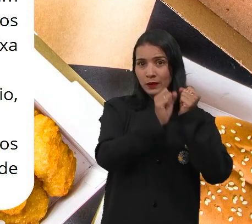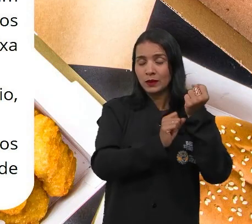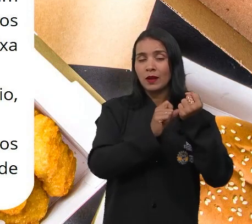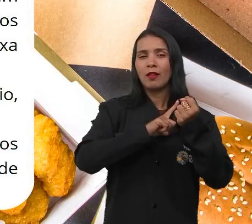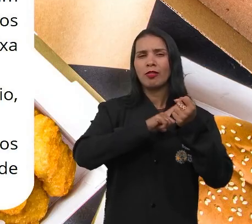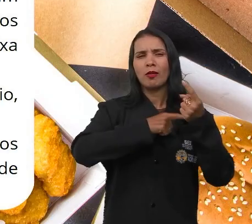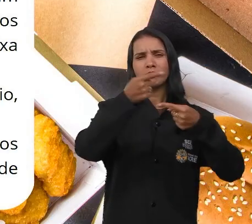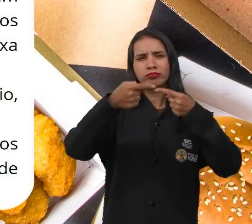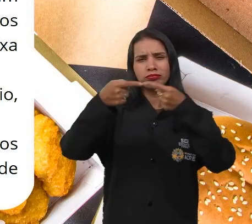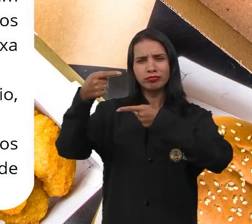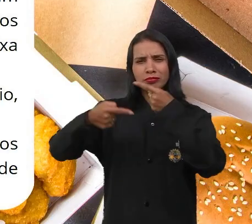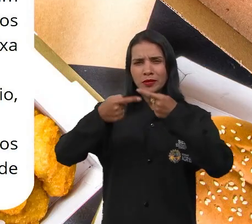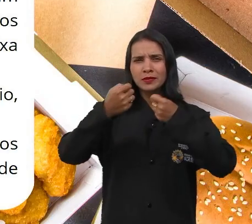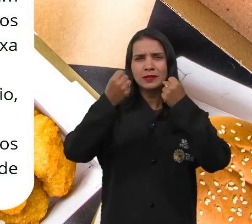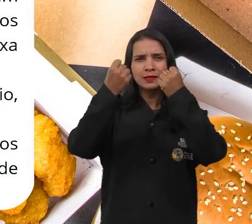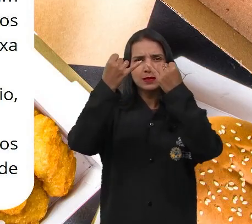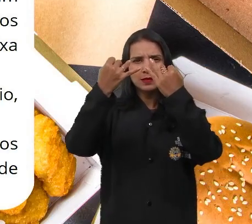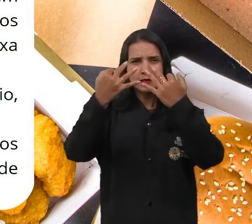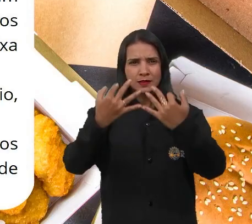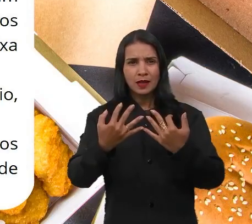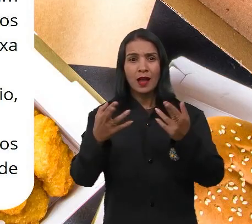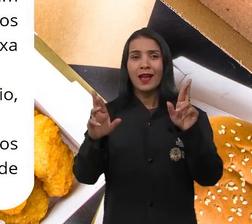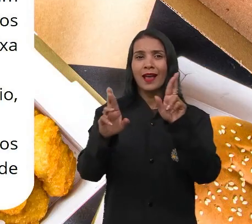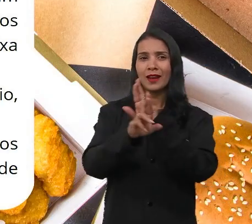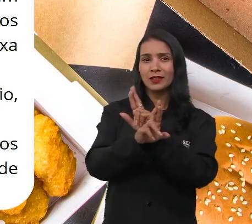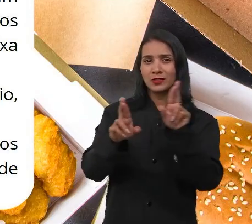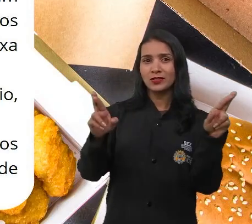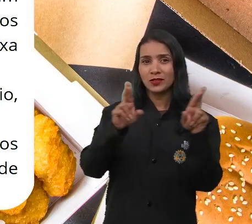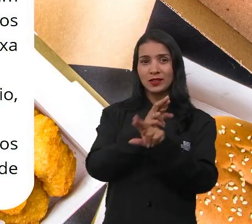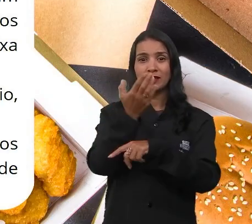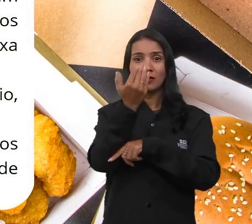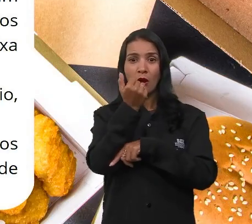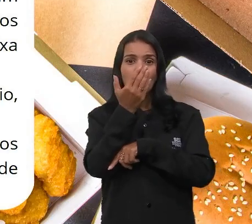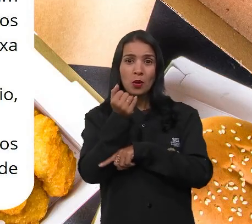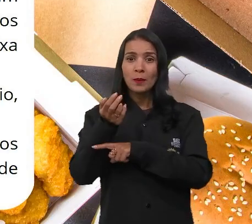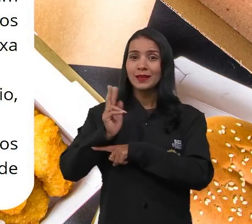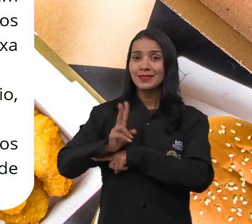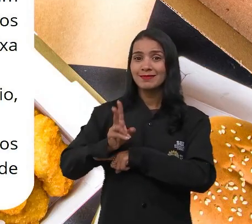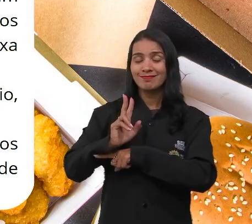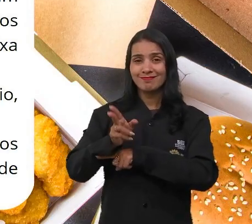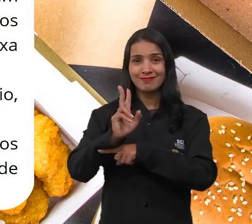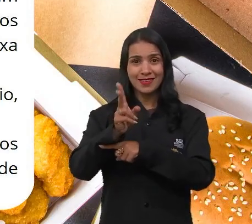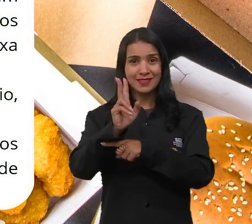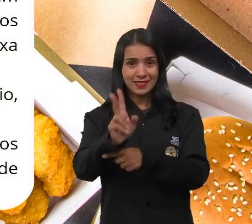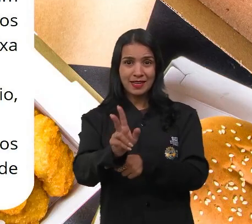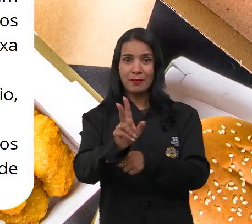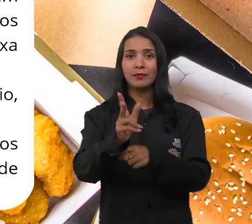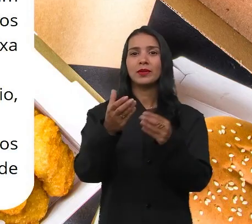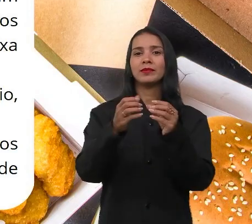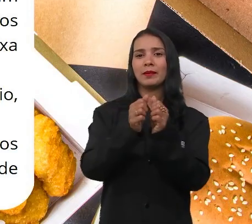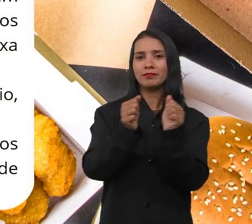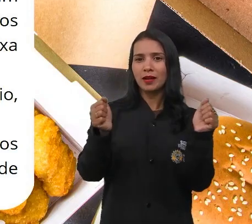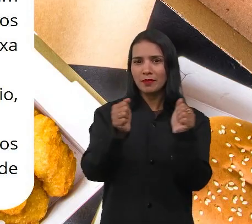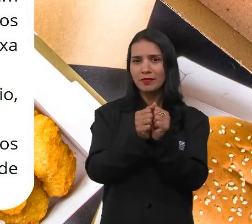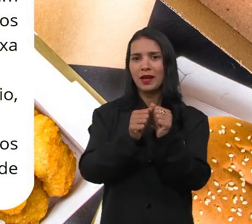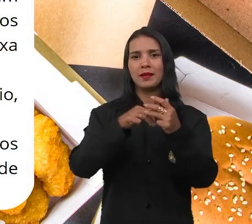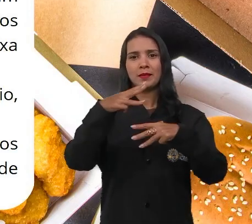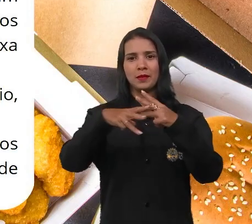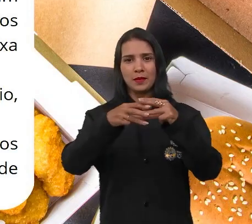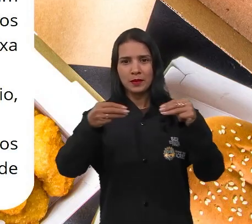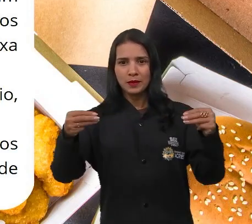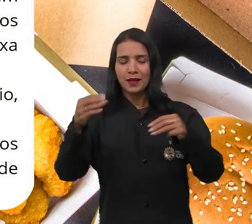diversos riscos associados ao consumo frequente de produtos como snacks ultraprocessados, macarrão